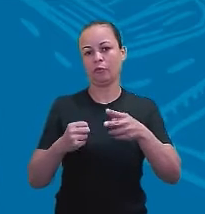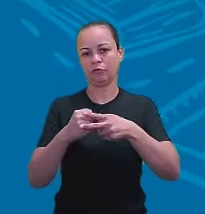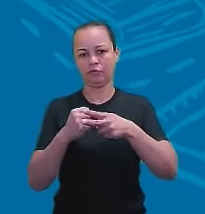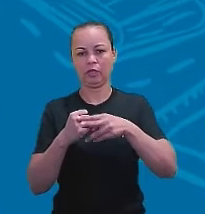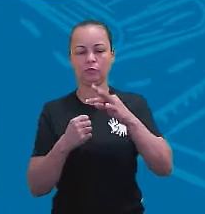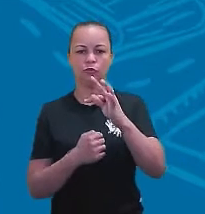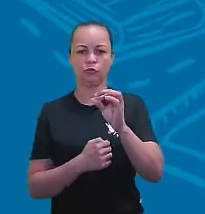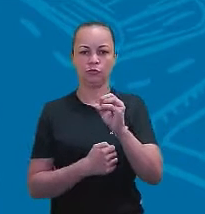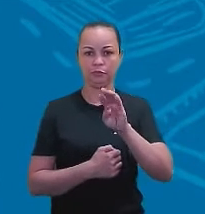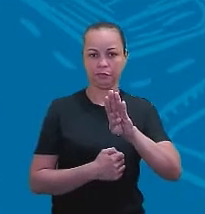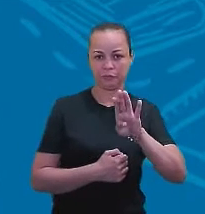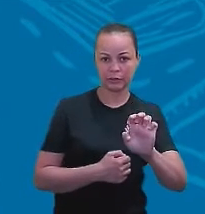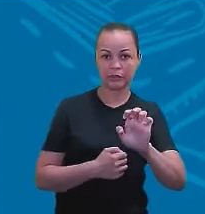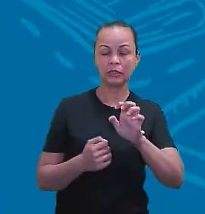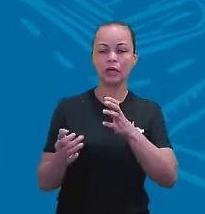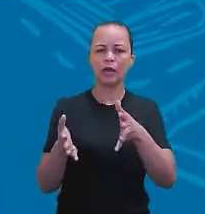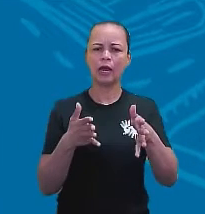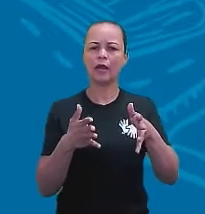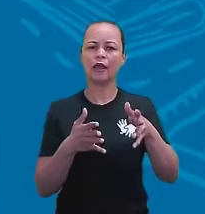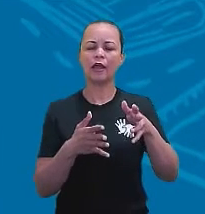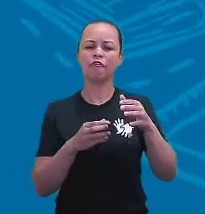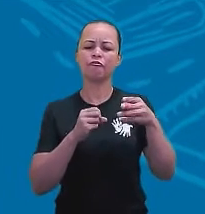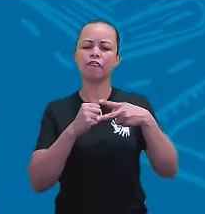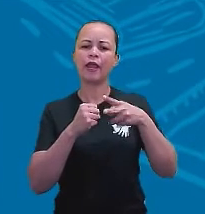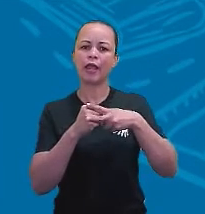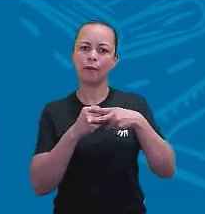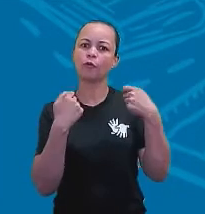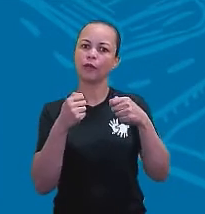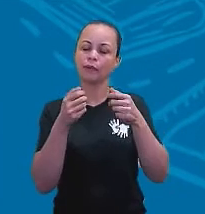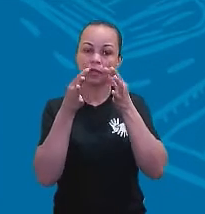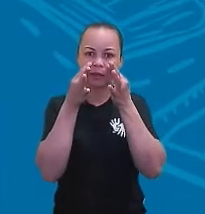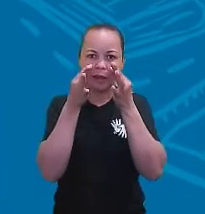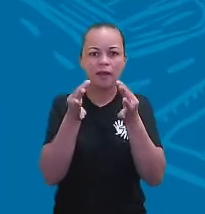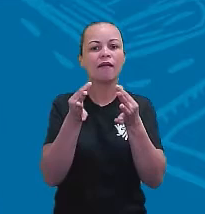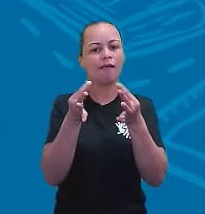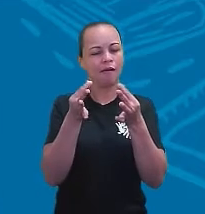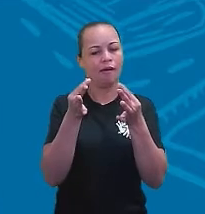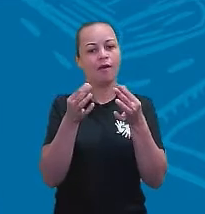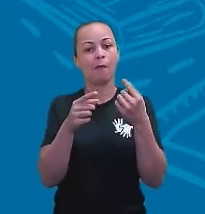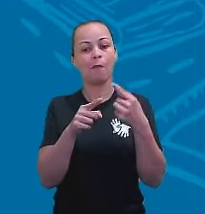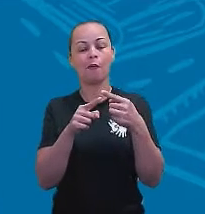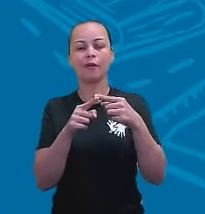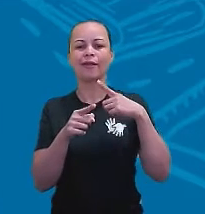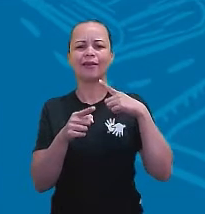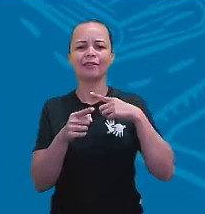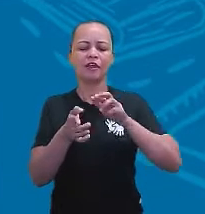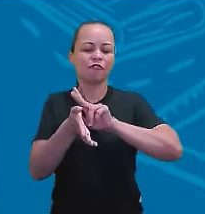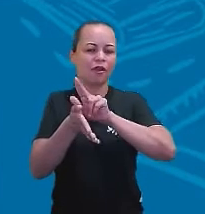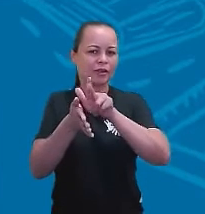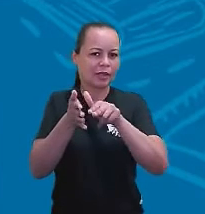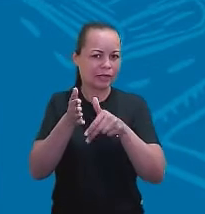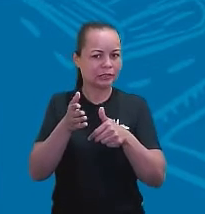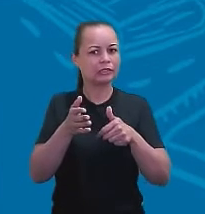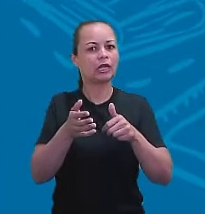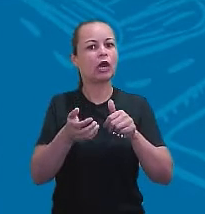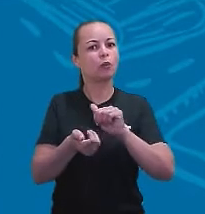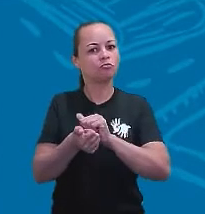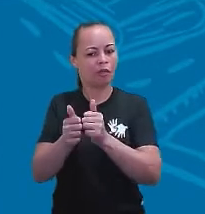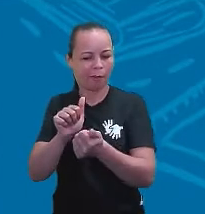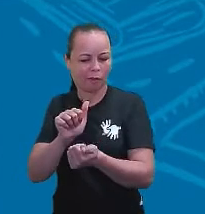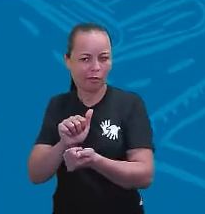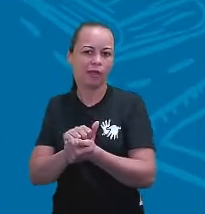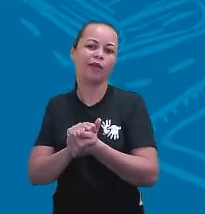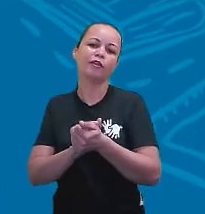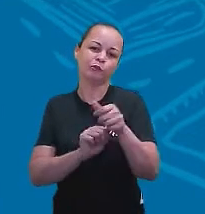o verbo to be é um verbo que a gente precisa ficar bem ligadinho, porque ele possui algumas variações dependendo do